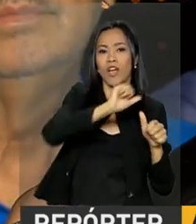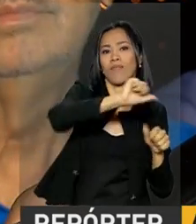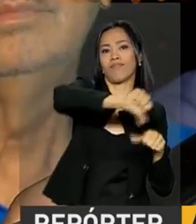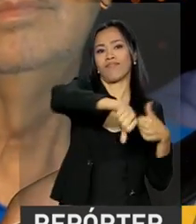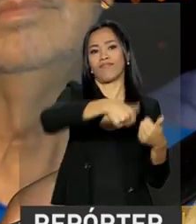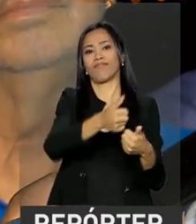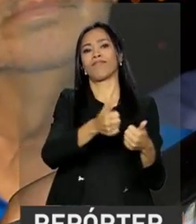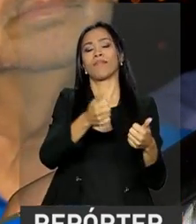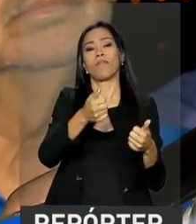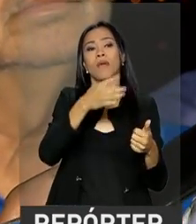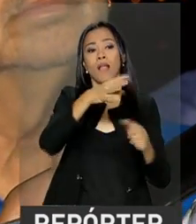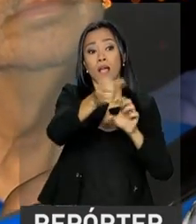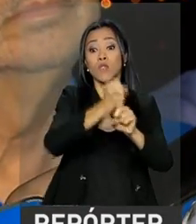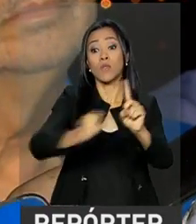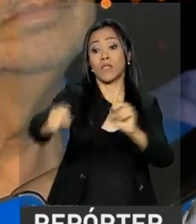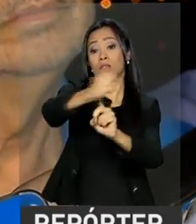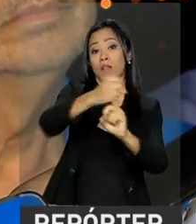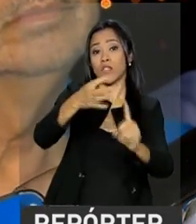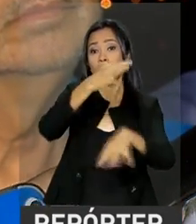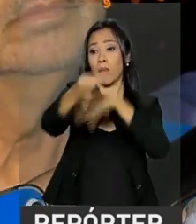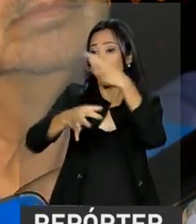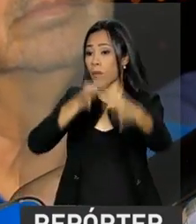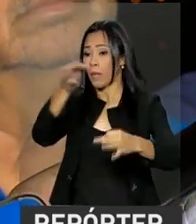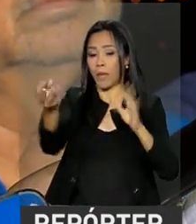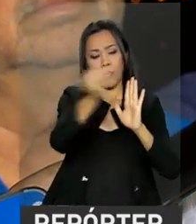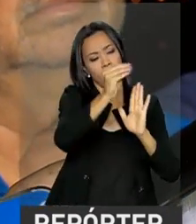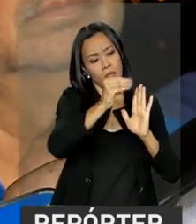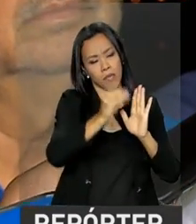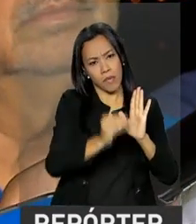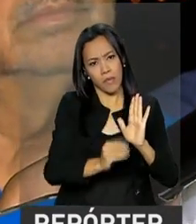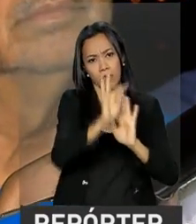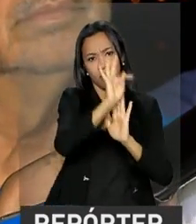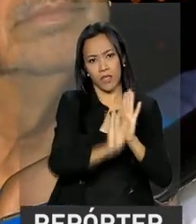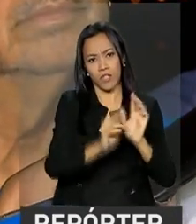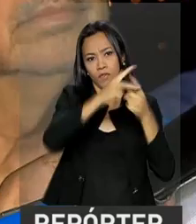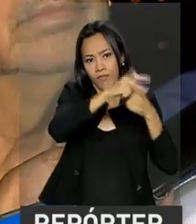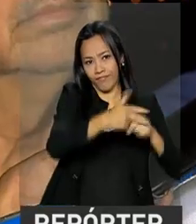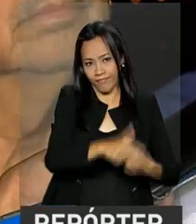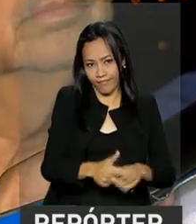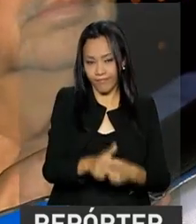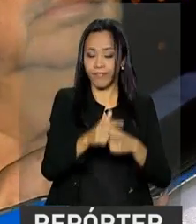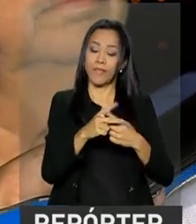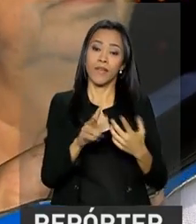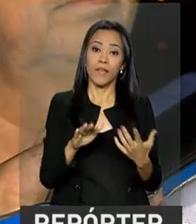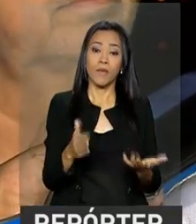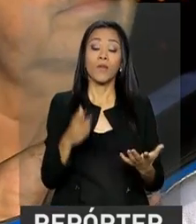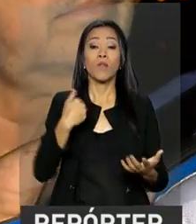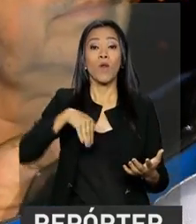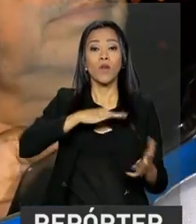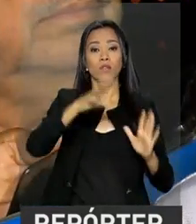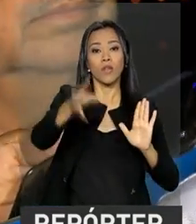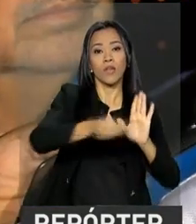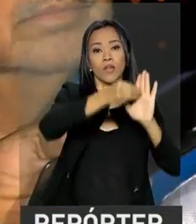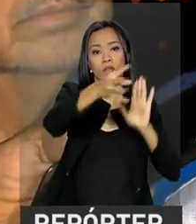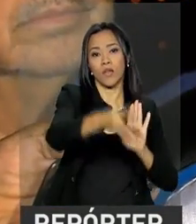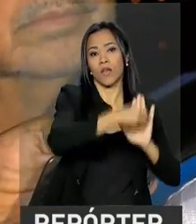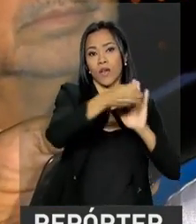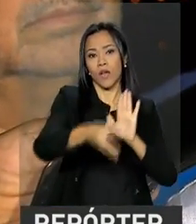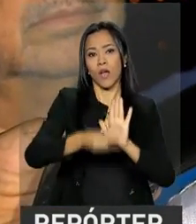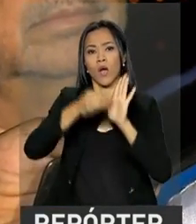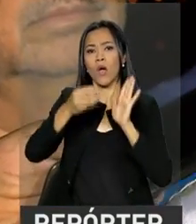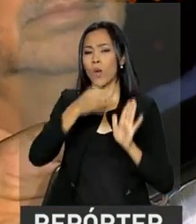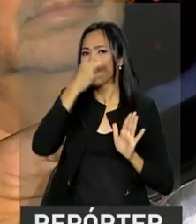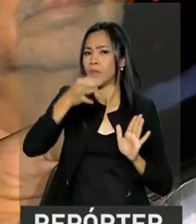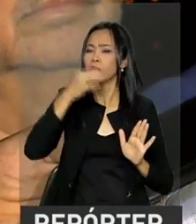construído pela sociedade brasileira porque na medida em que tivemos a oportunidade de incorporar opiniões que vieram